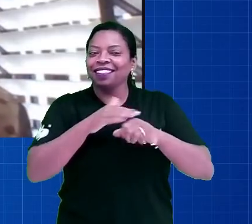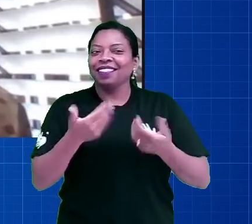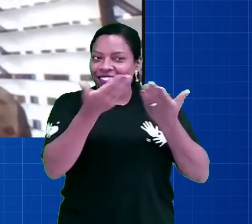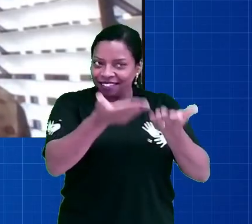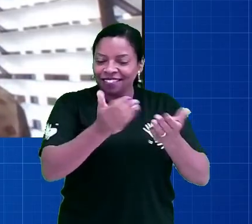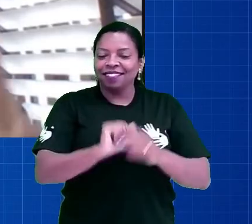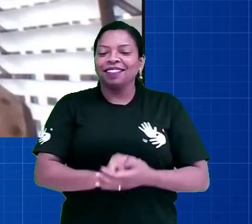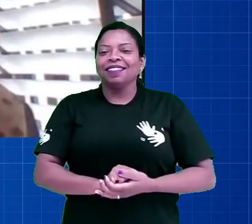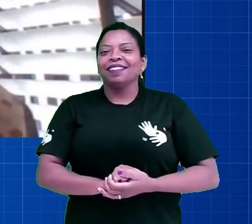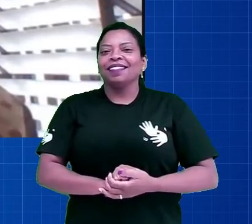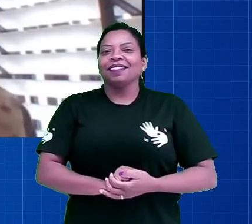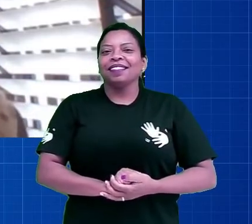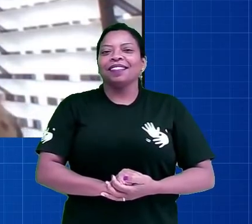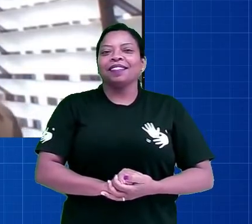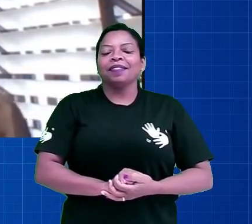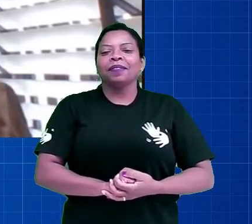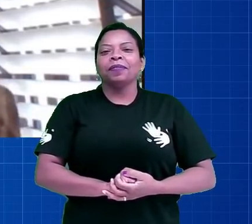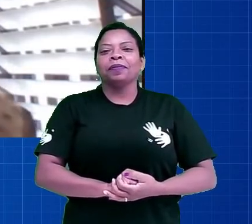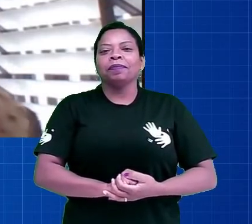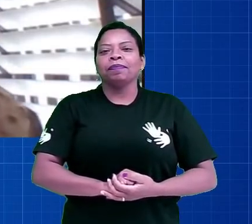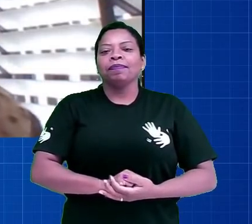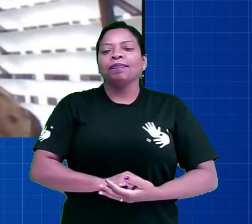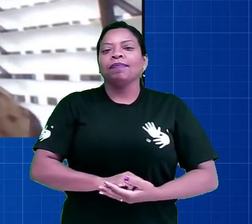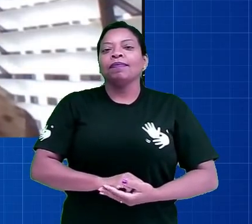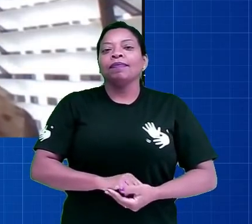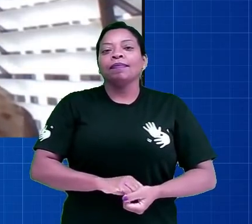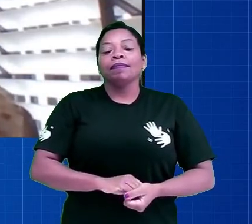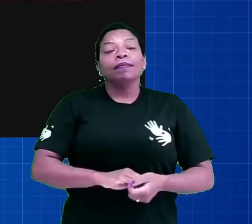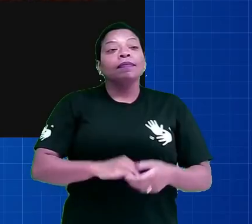para a gente continuar a nossa conversa.